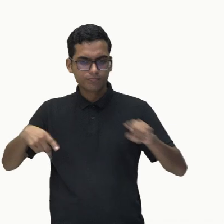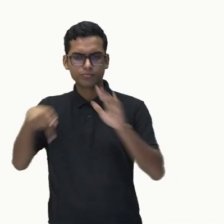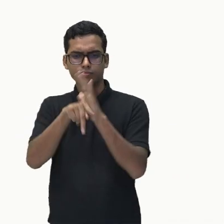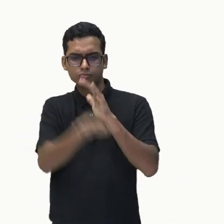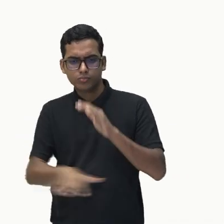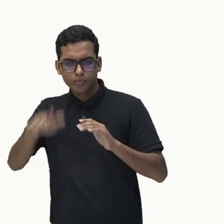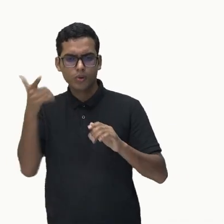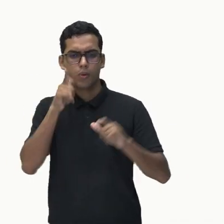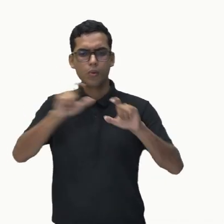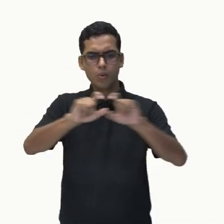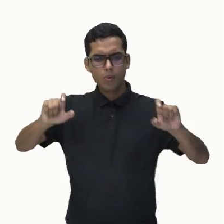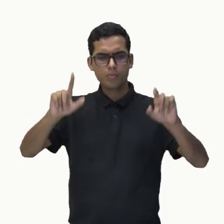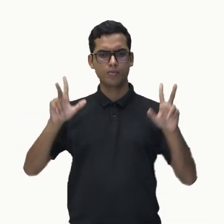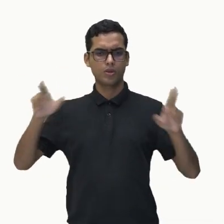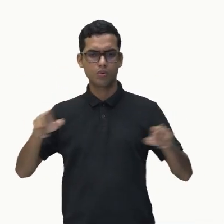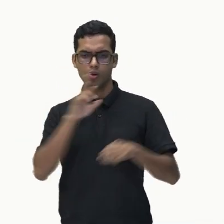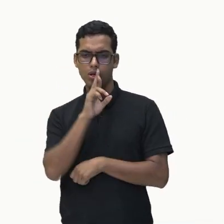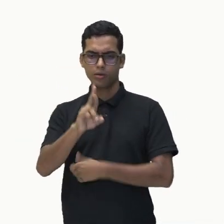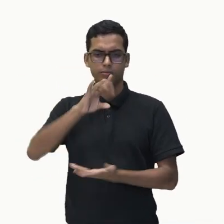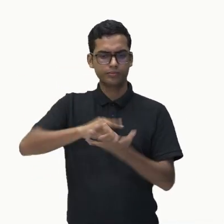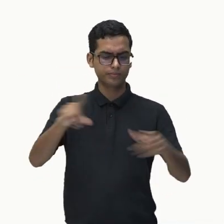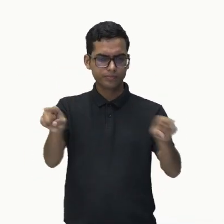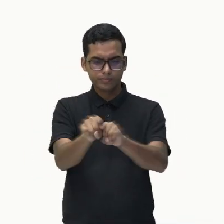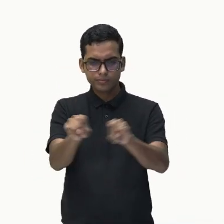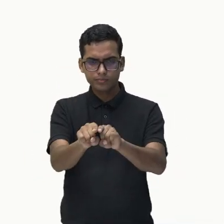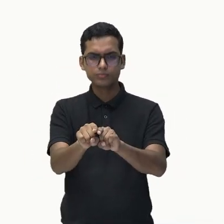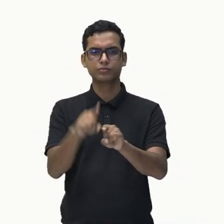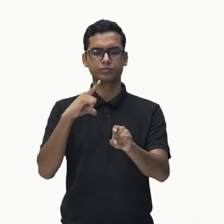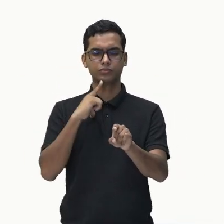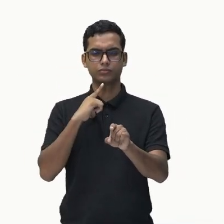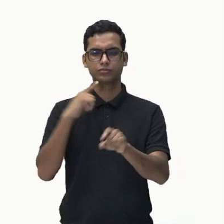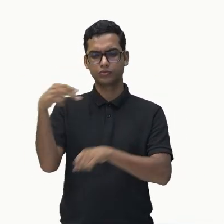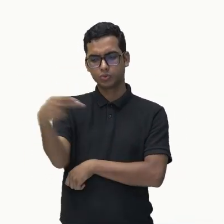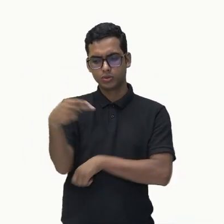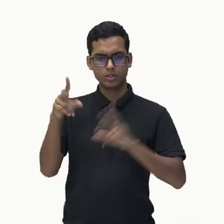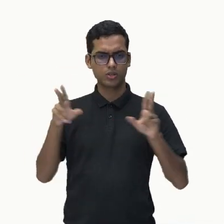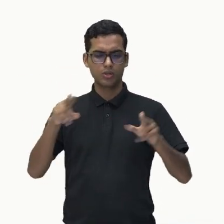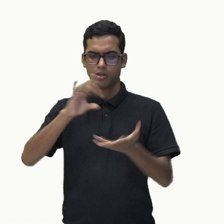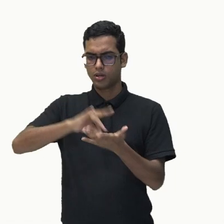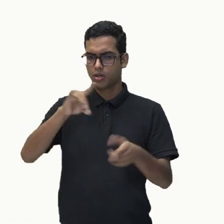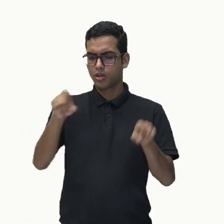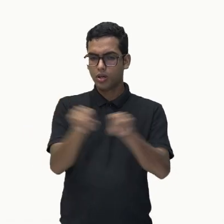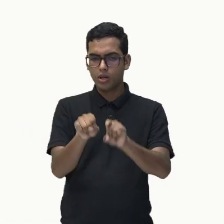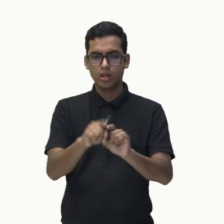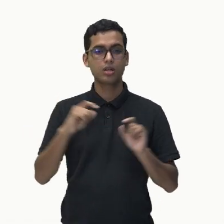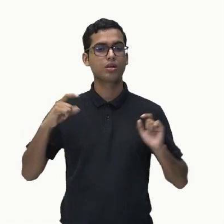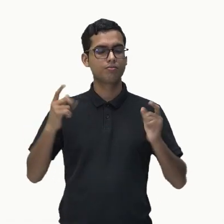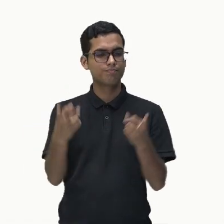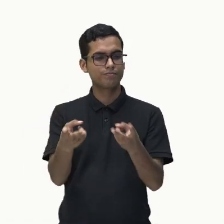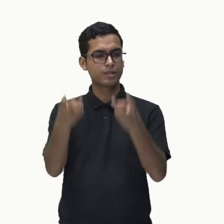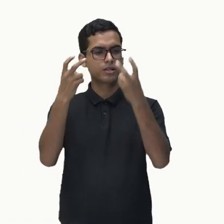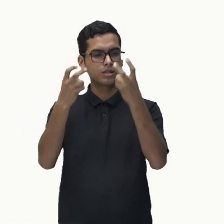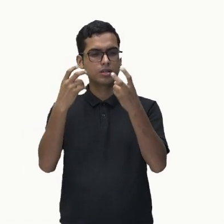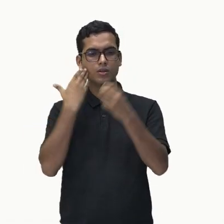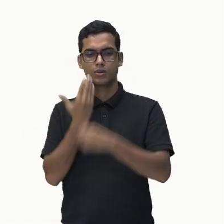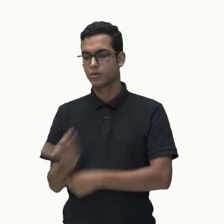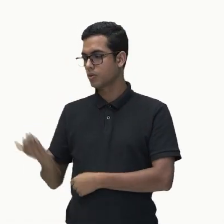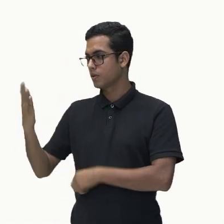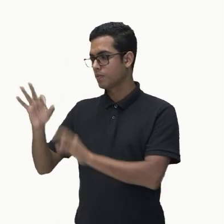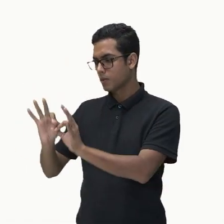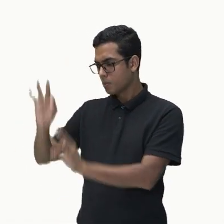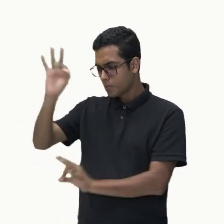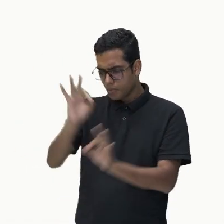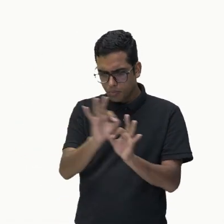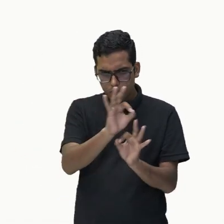essa expressão seja igual, seja uma igualdade, eu vou ter uma diferença aqui nas alturas,